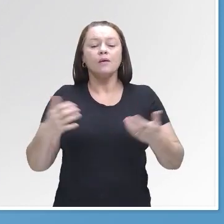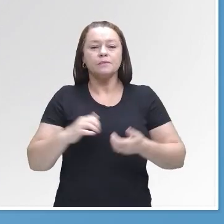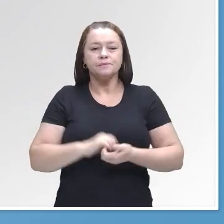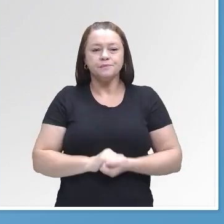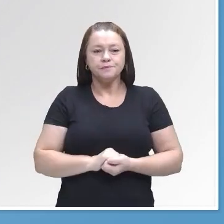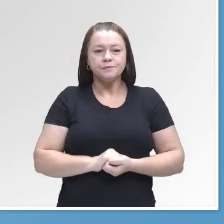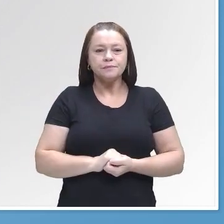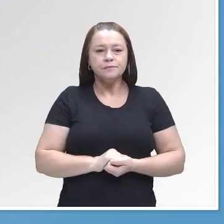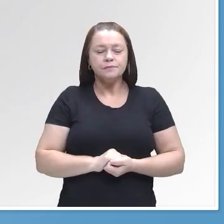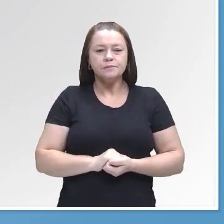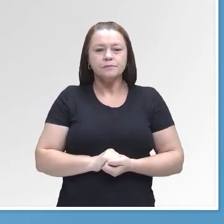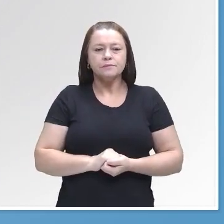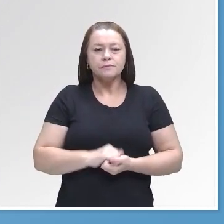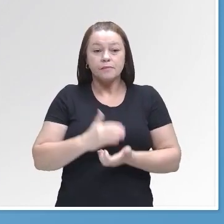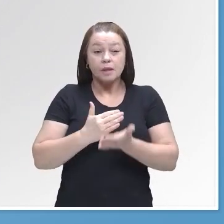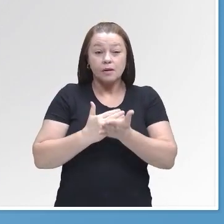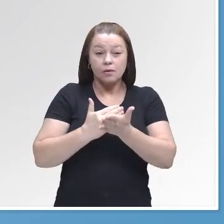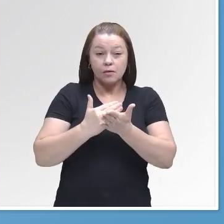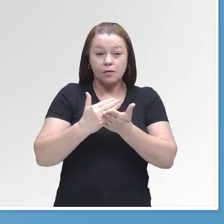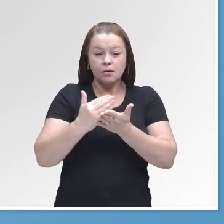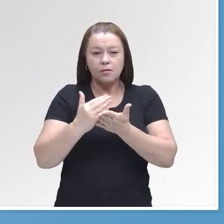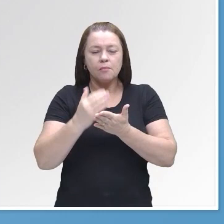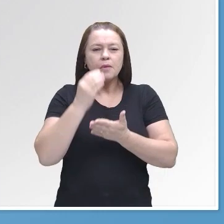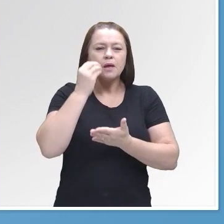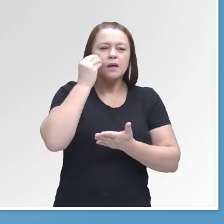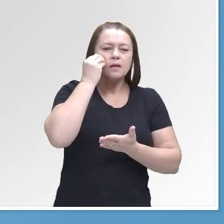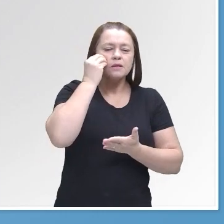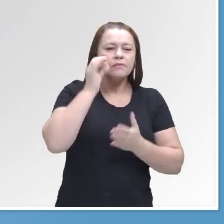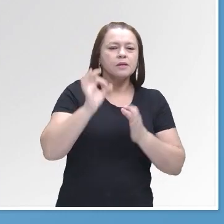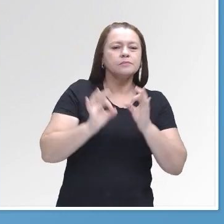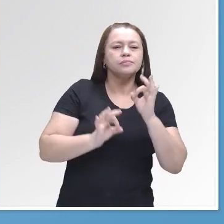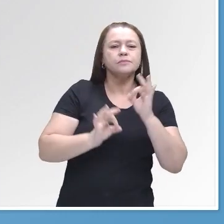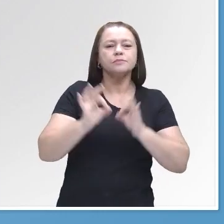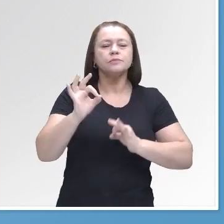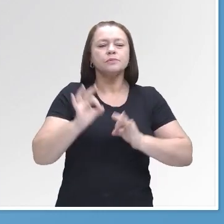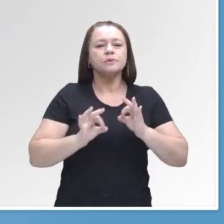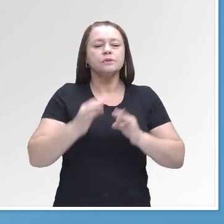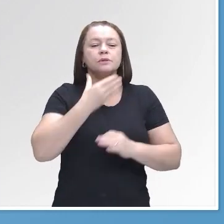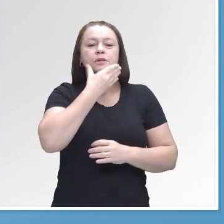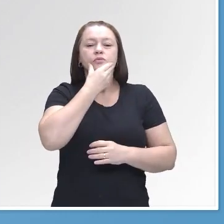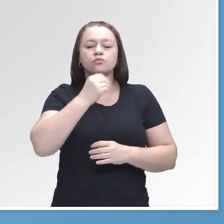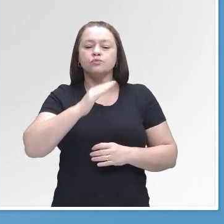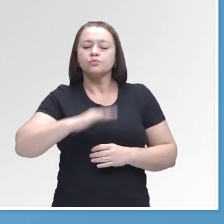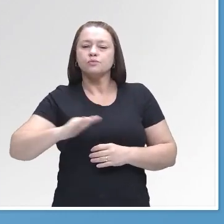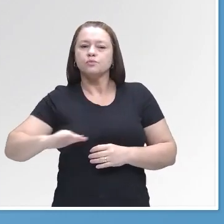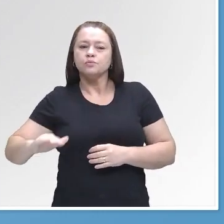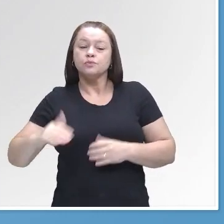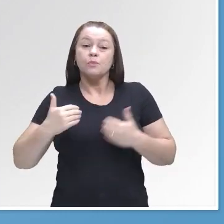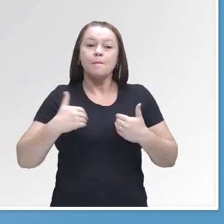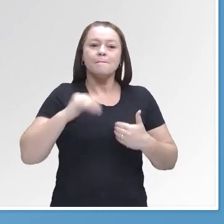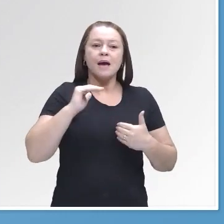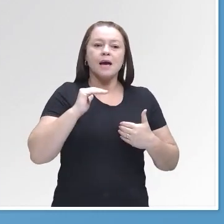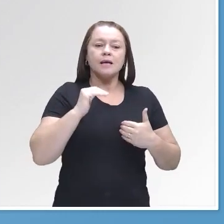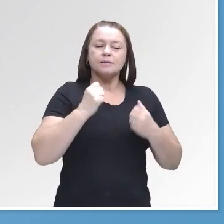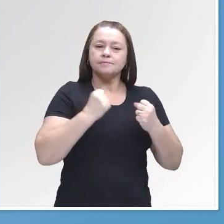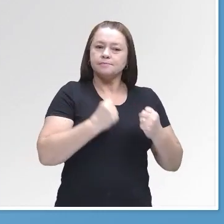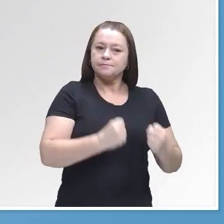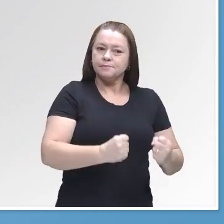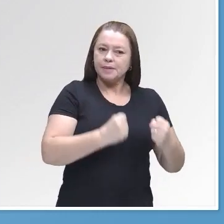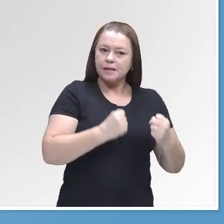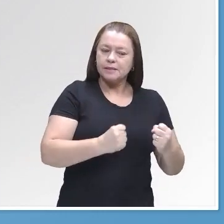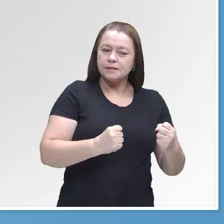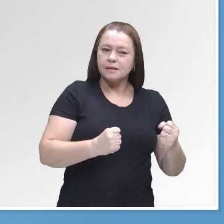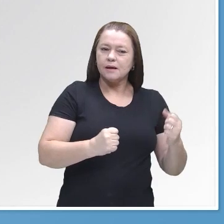Letra C. Ordene os garotos começando pelo que tem maior massa e terminando com o que